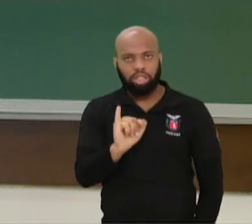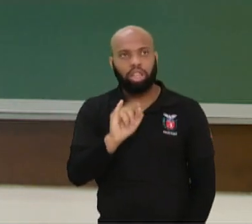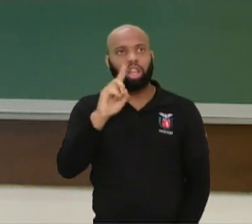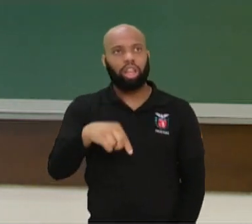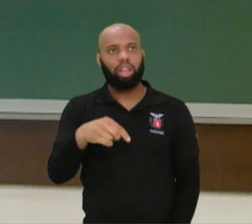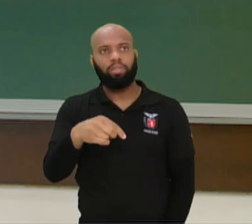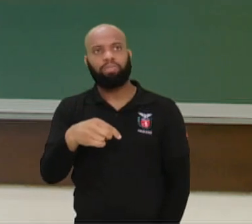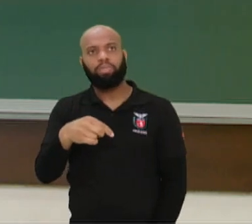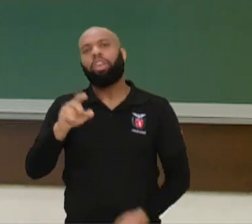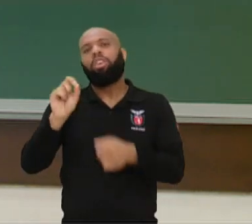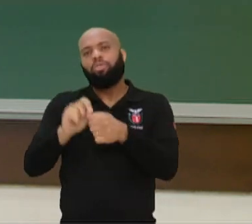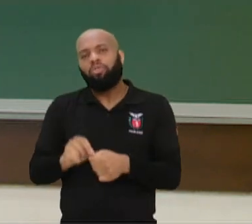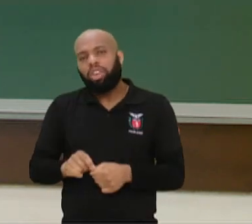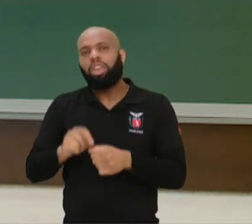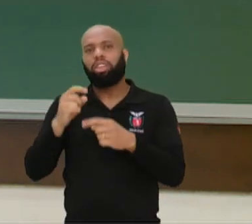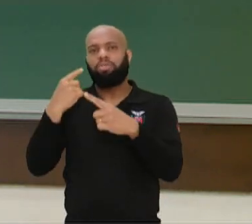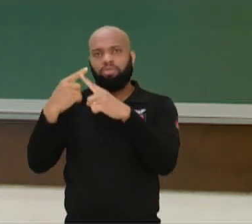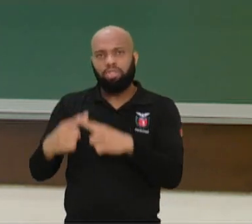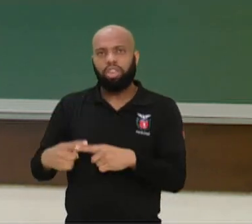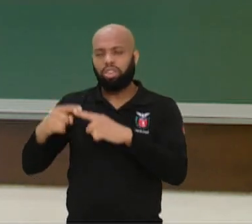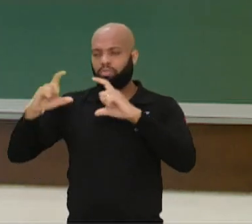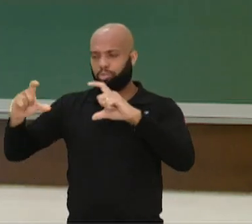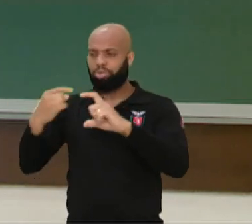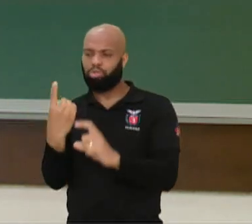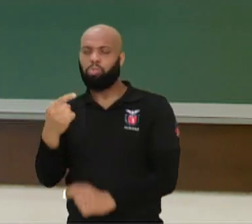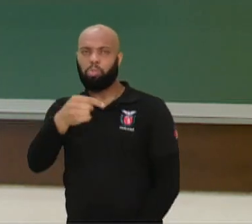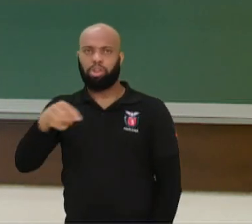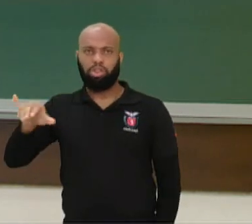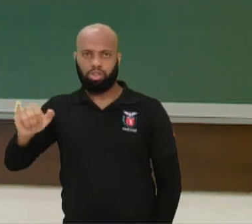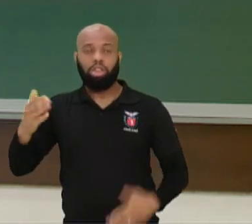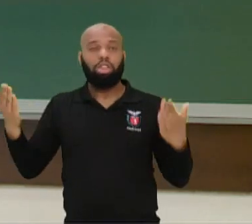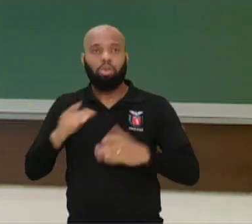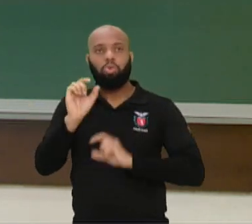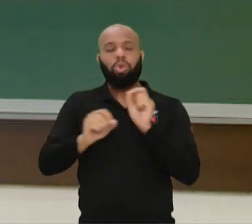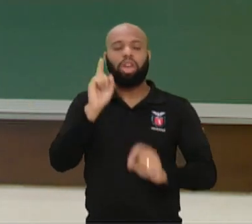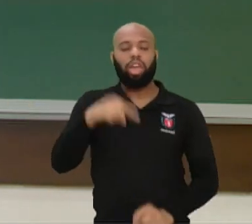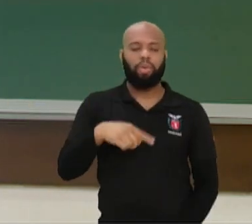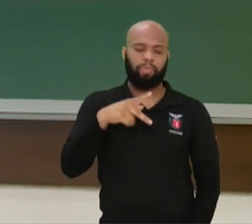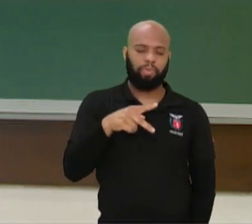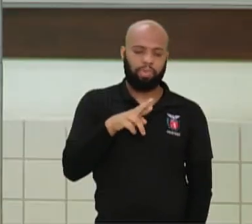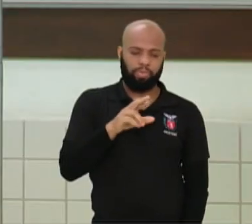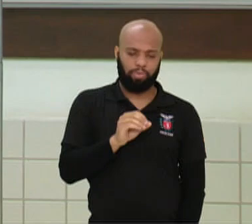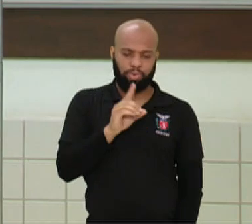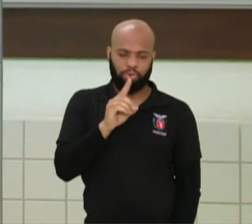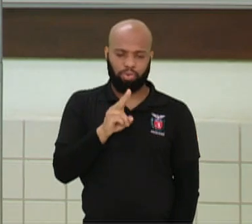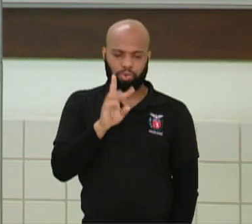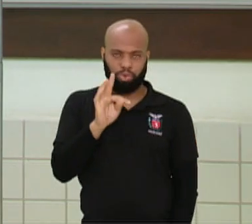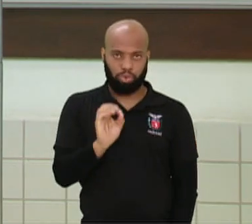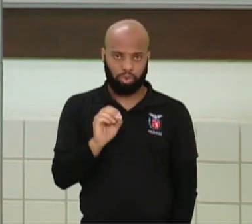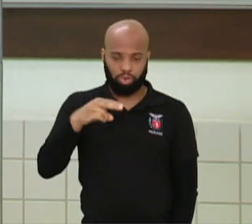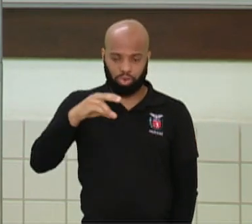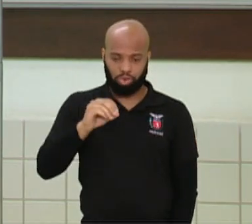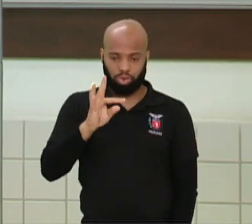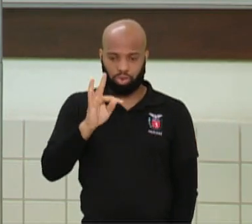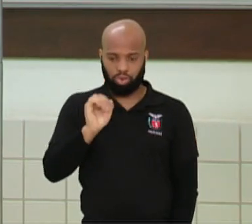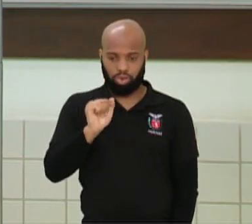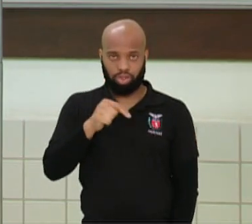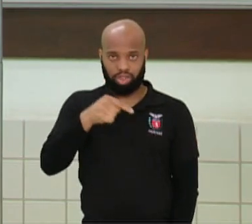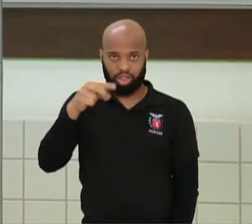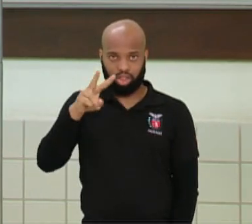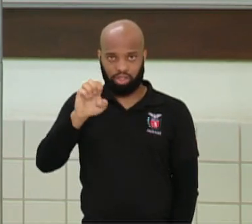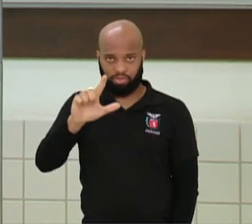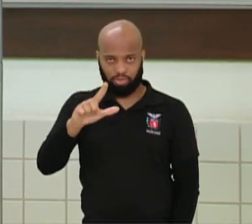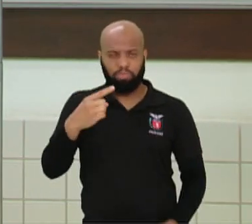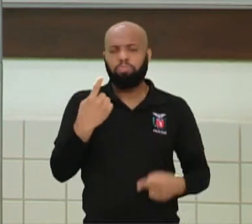menos i. Gente, aqui eu tenho que chamar a atenção para vocês que esse é um produto notável. O que é um produto notável? Produto é o resultado